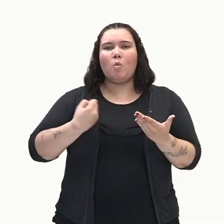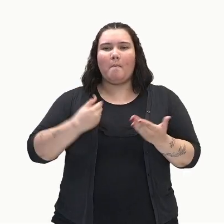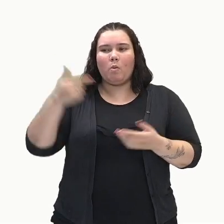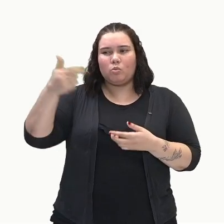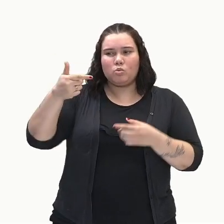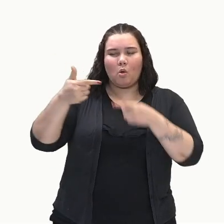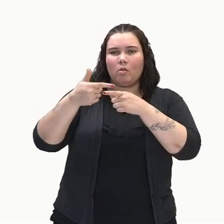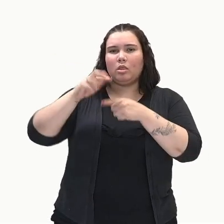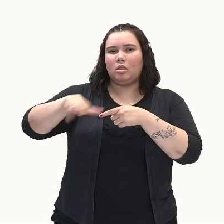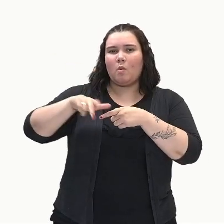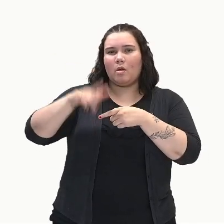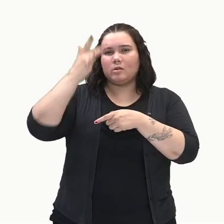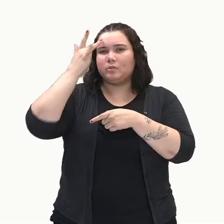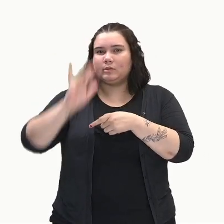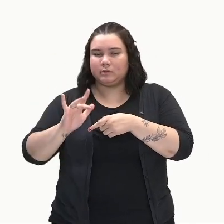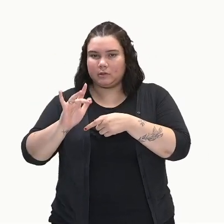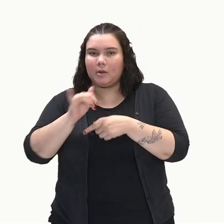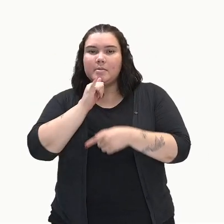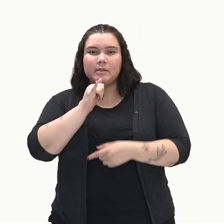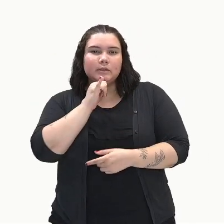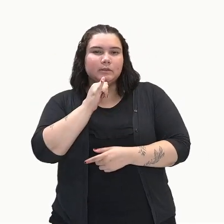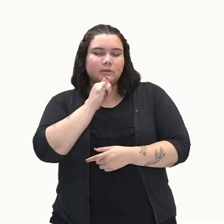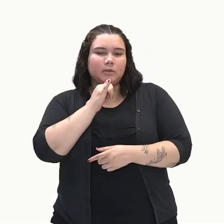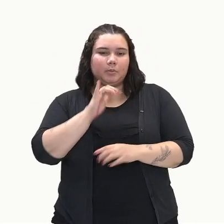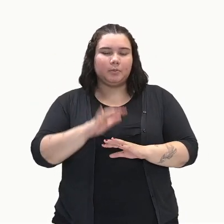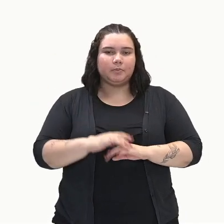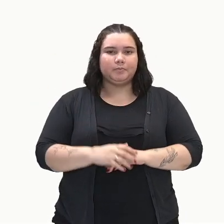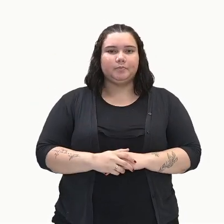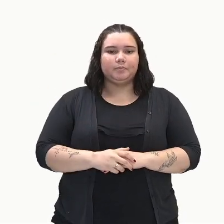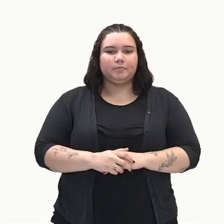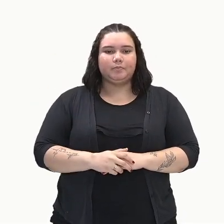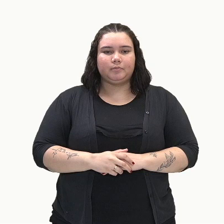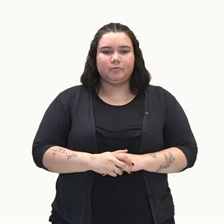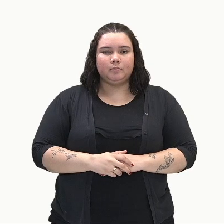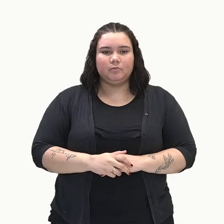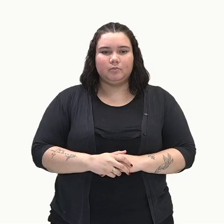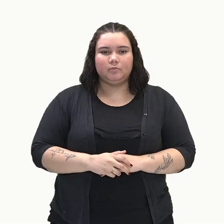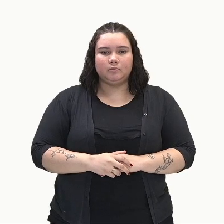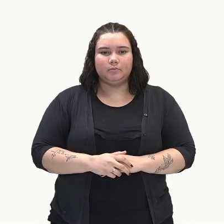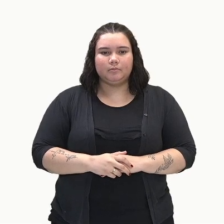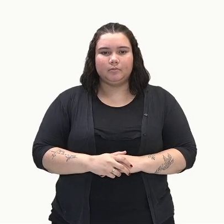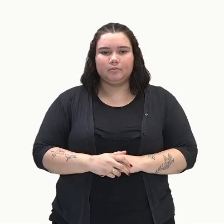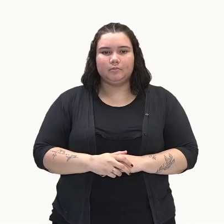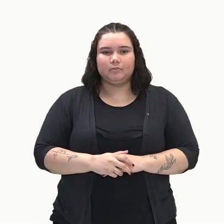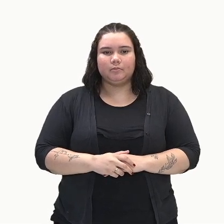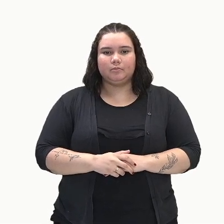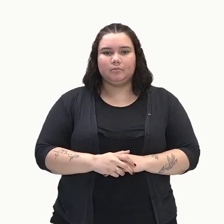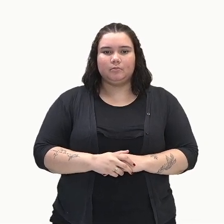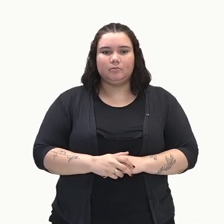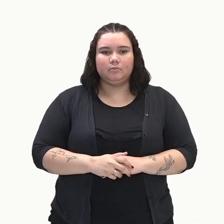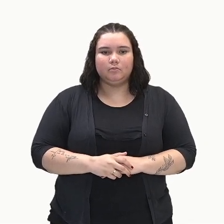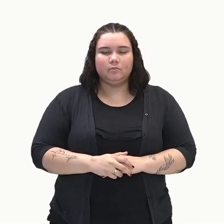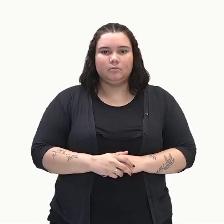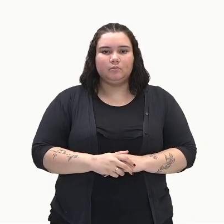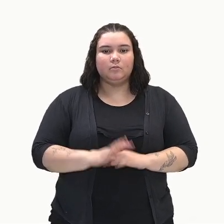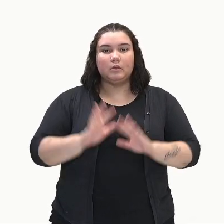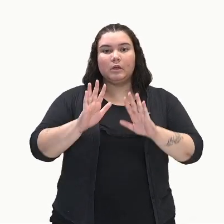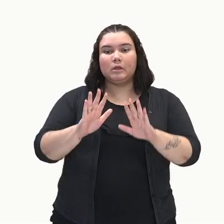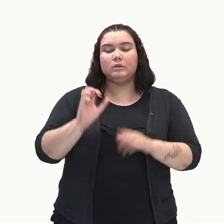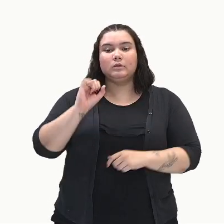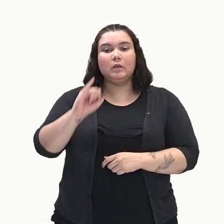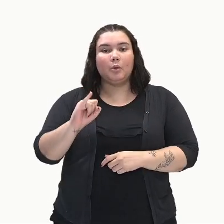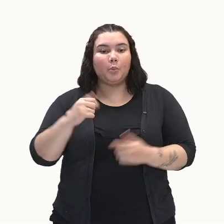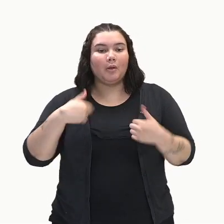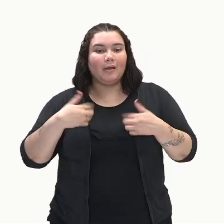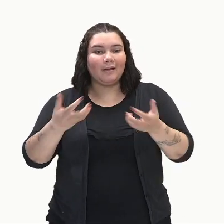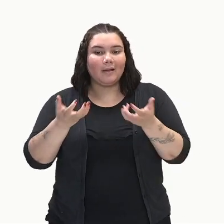nesse exemplo, tá? Esqueçam que a razão é igual a 2, tá? Se eu quisesse